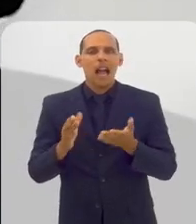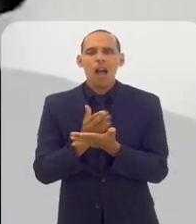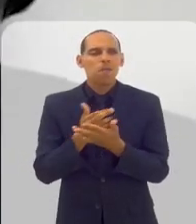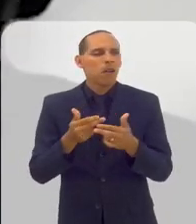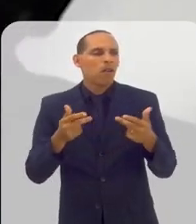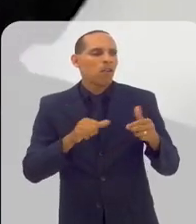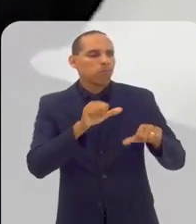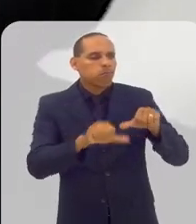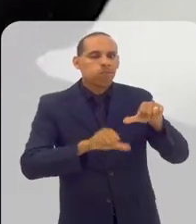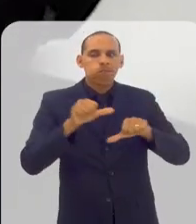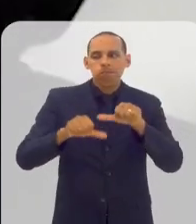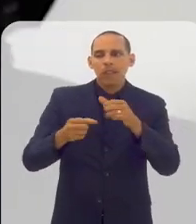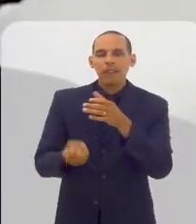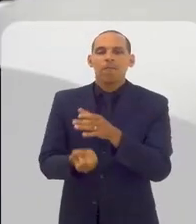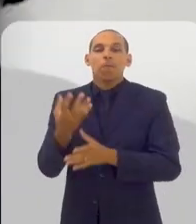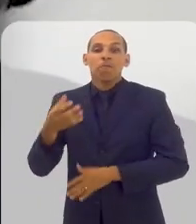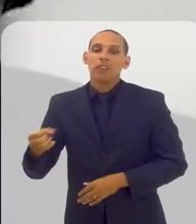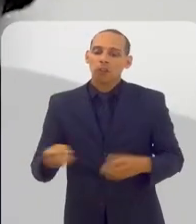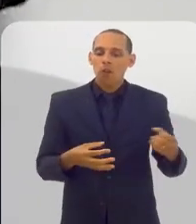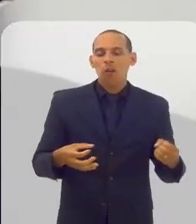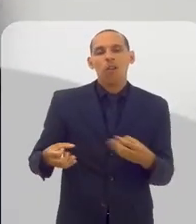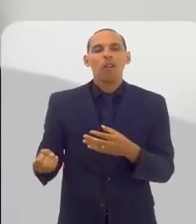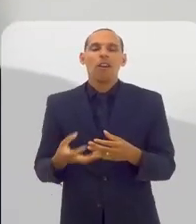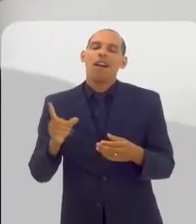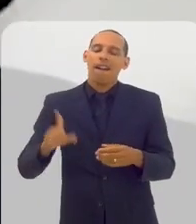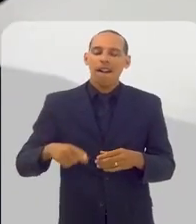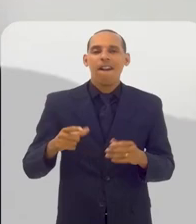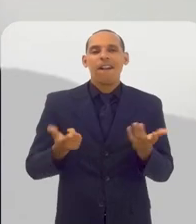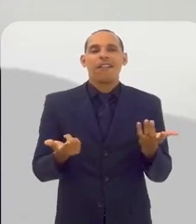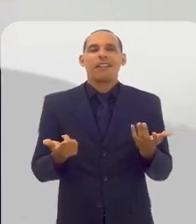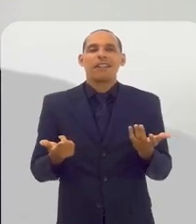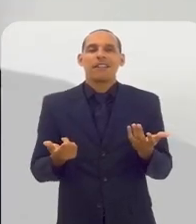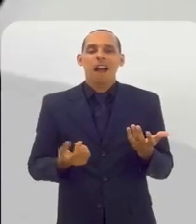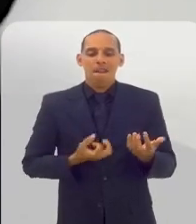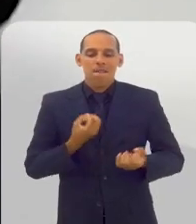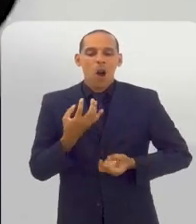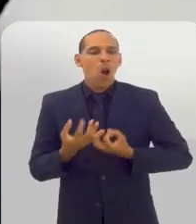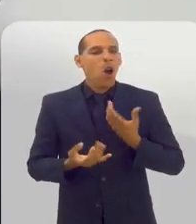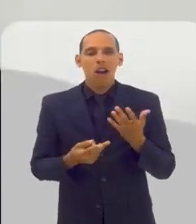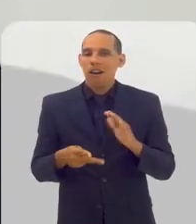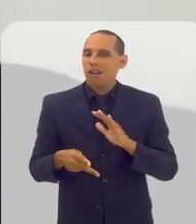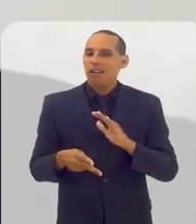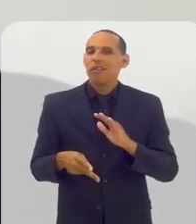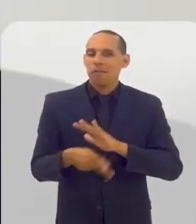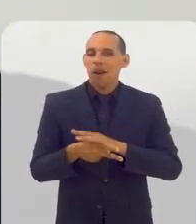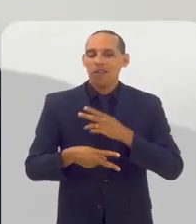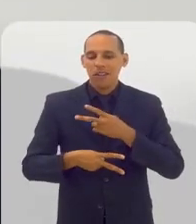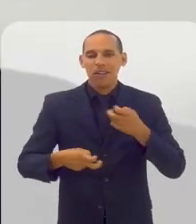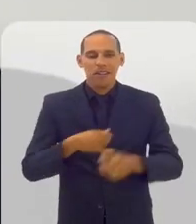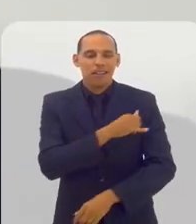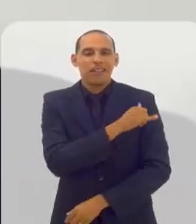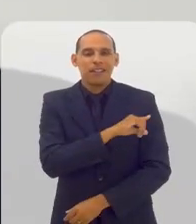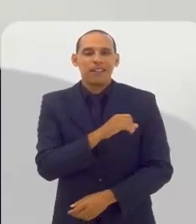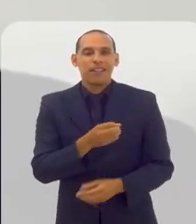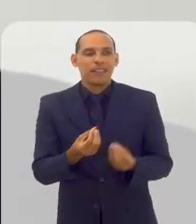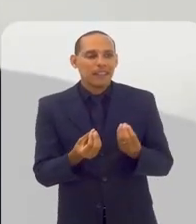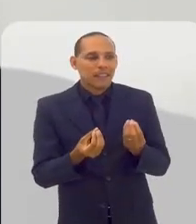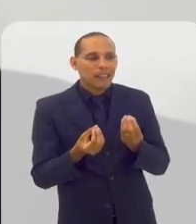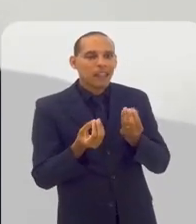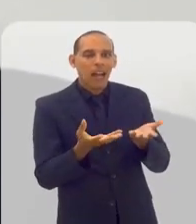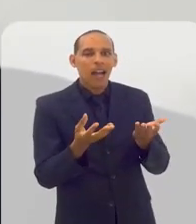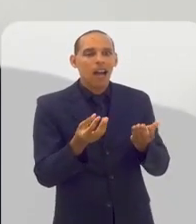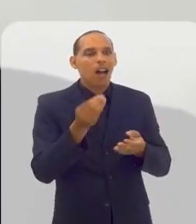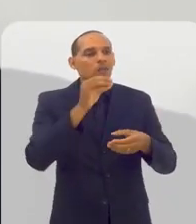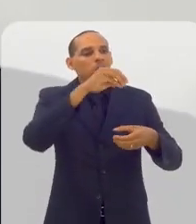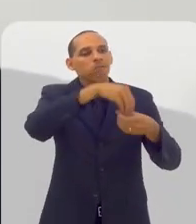empreendendo alguma coisa transformando criando uma coisa nova é isso essa fama é que o SEBRAE do Rio de Janeiro